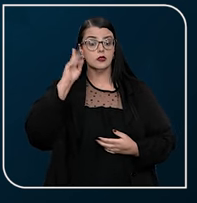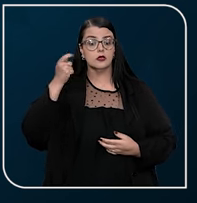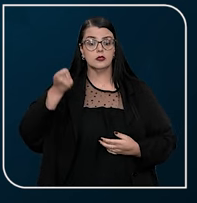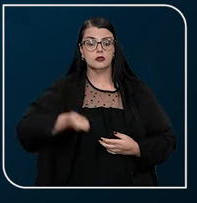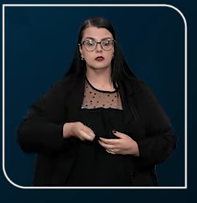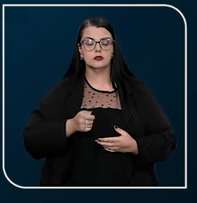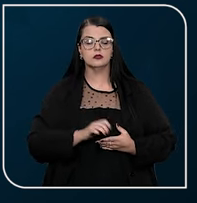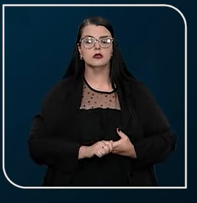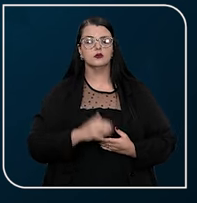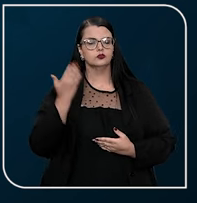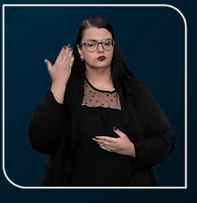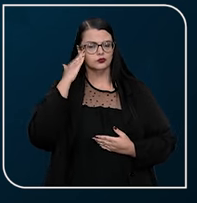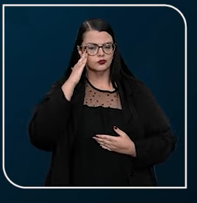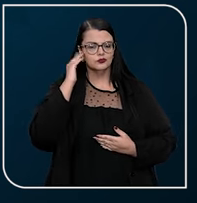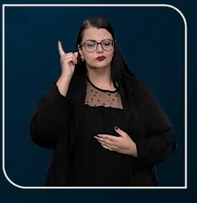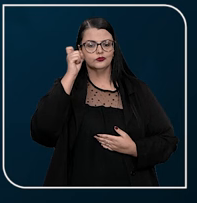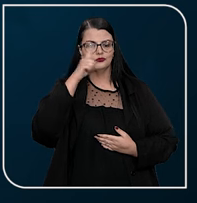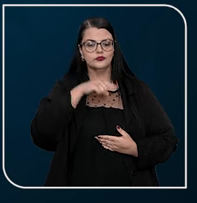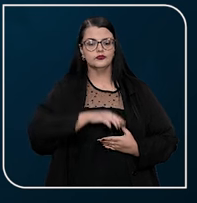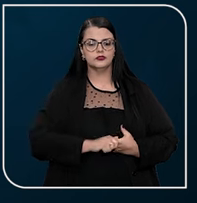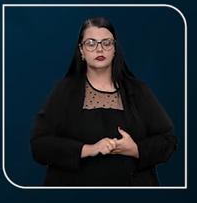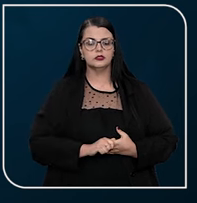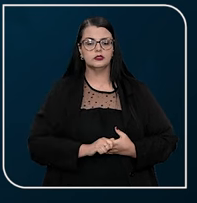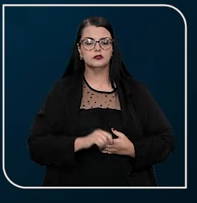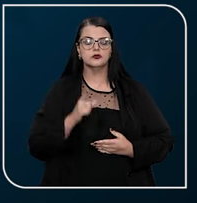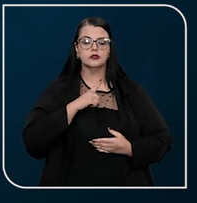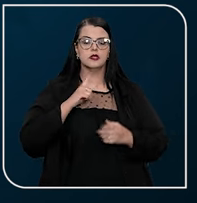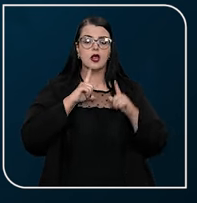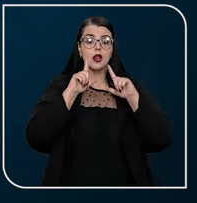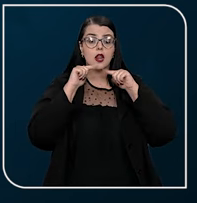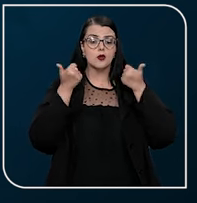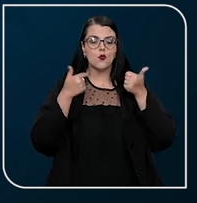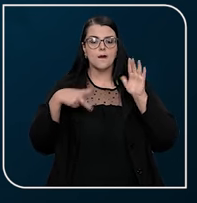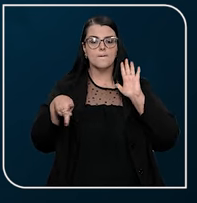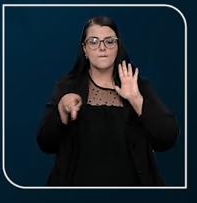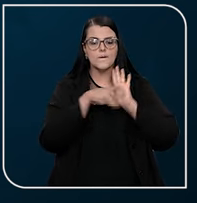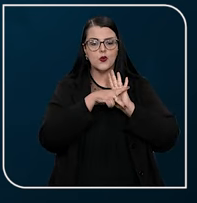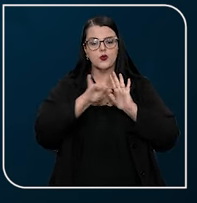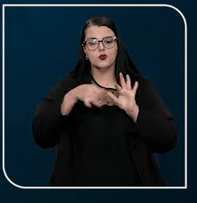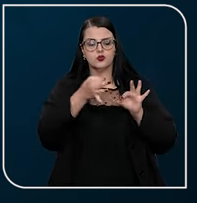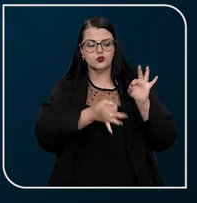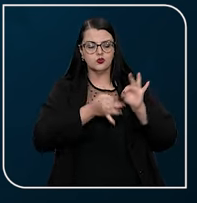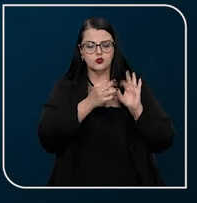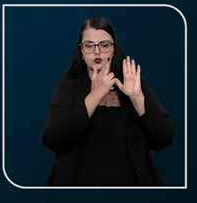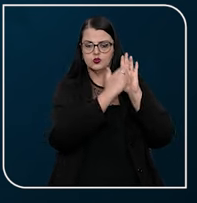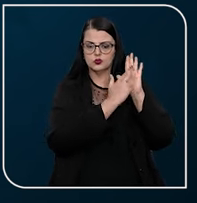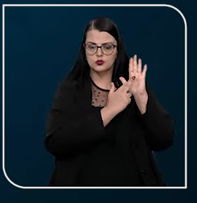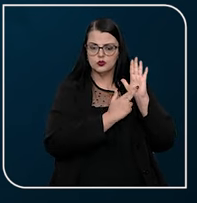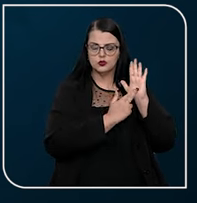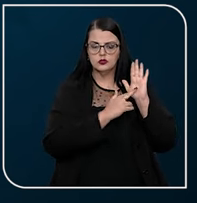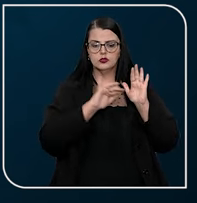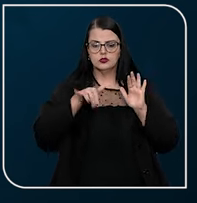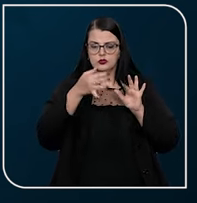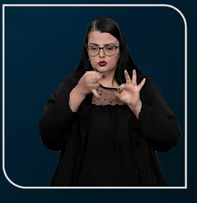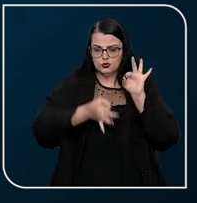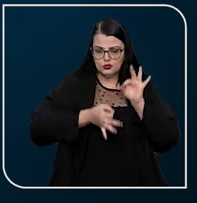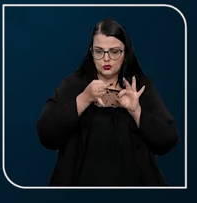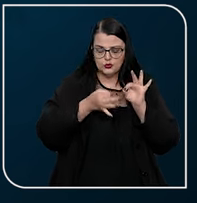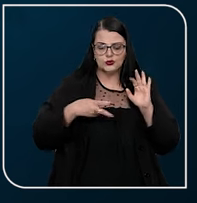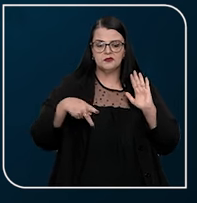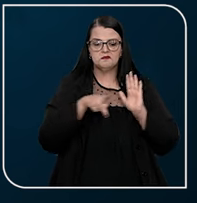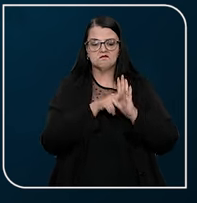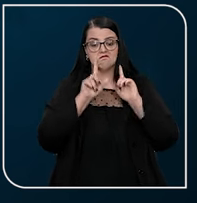referida decisão difícil de entender né o judiciário tem uma linguagem própria com termos jurídicos é o